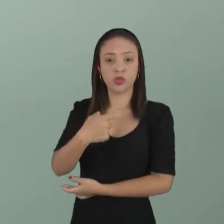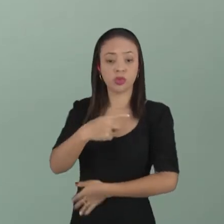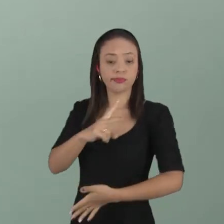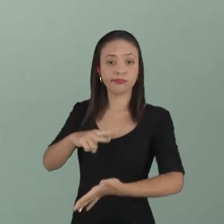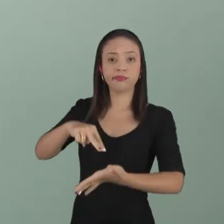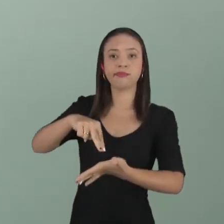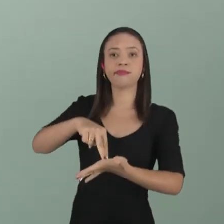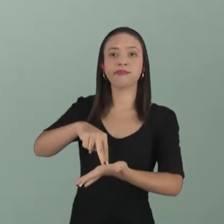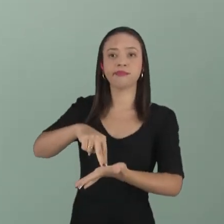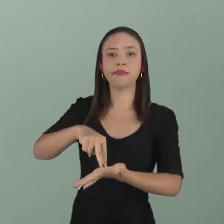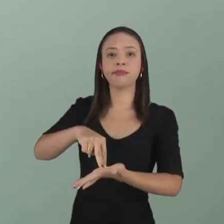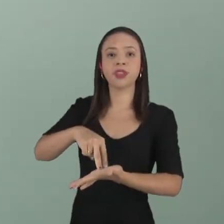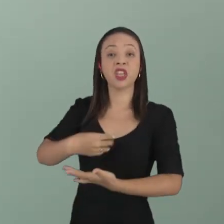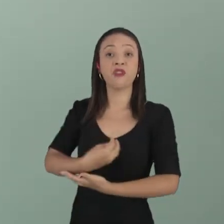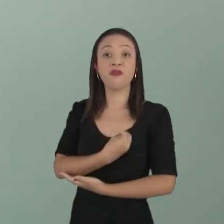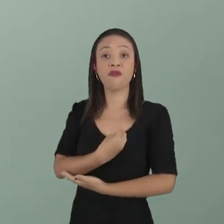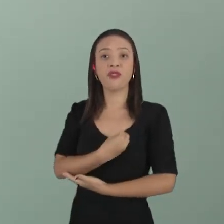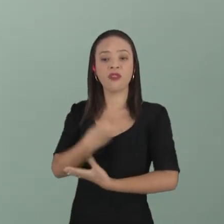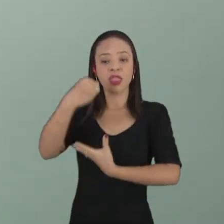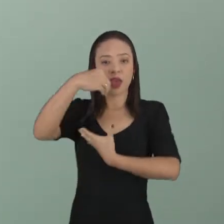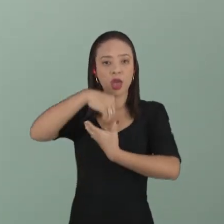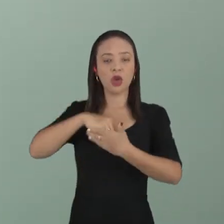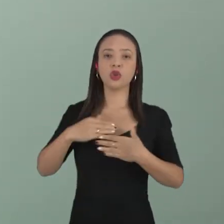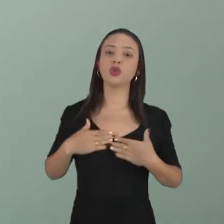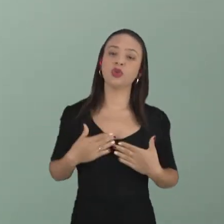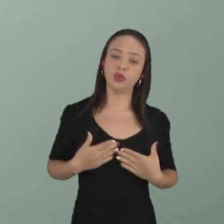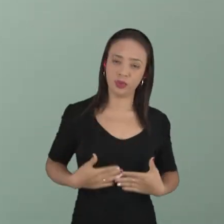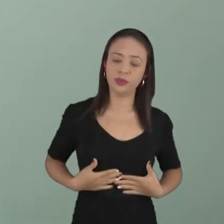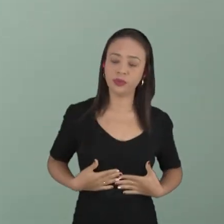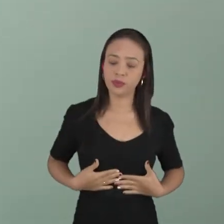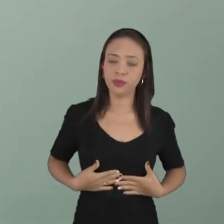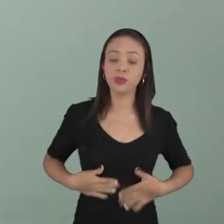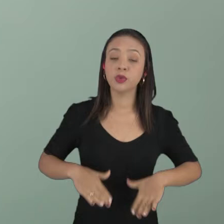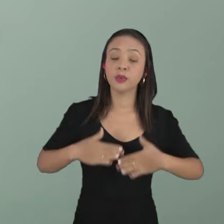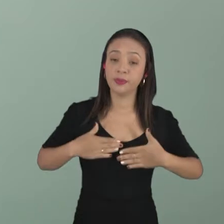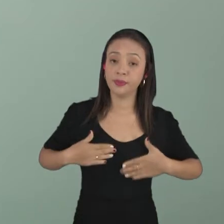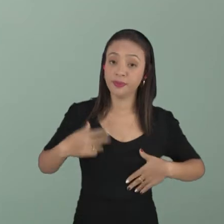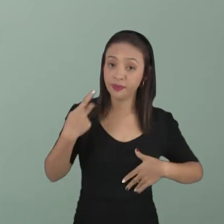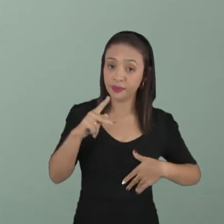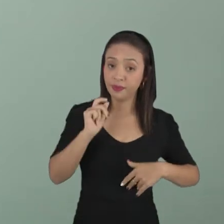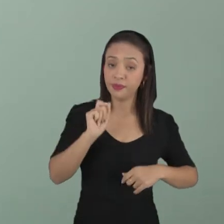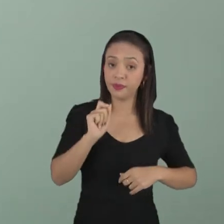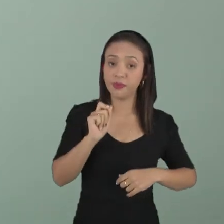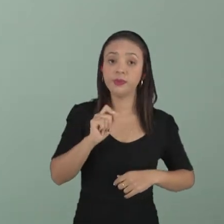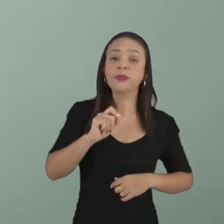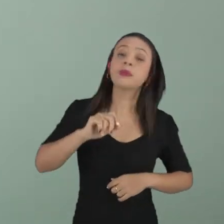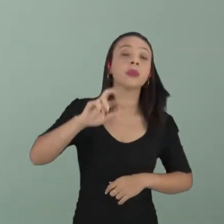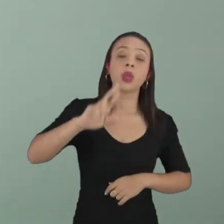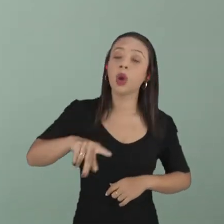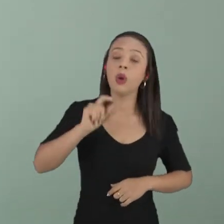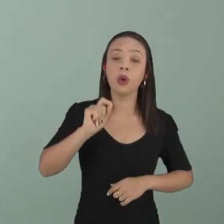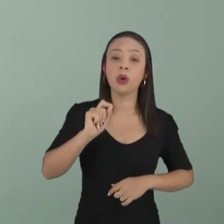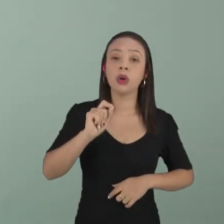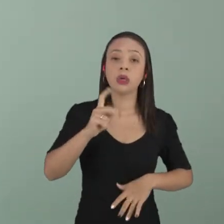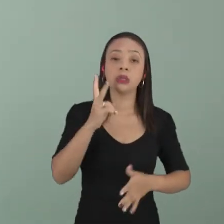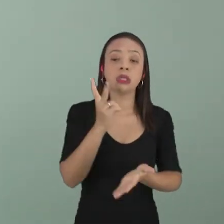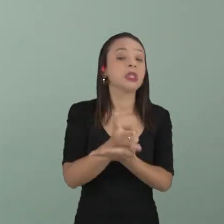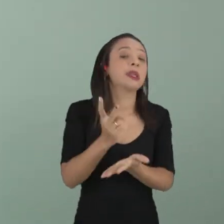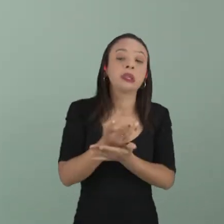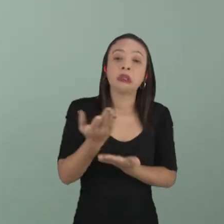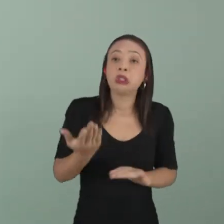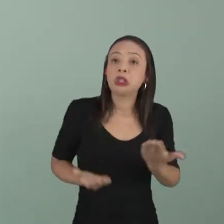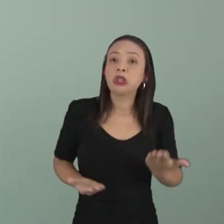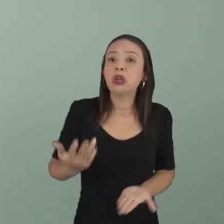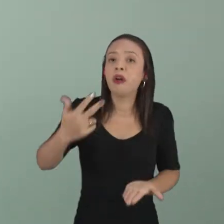está presente, que vive dentro de um corpo. O corpo dele não está necessariamente a serviço da